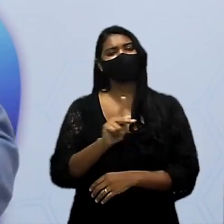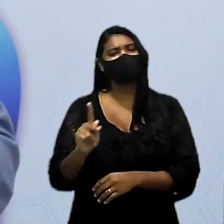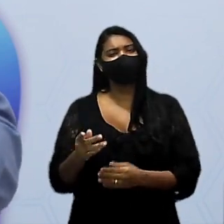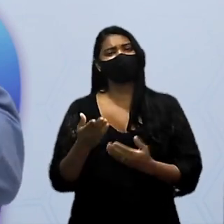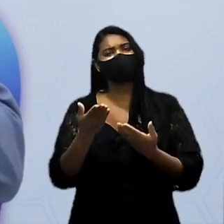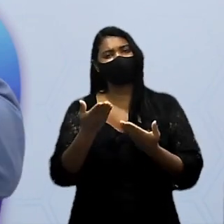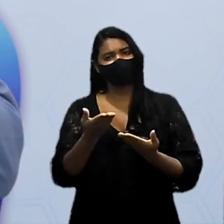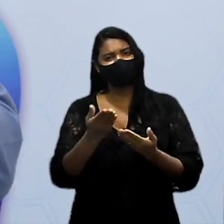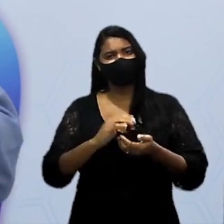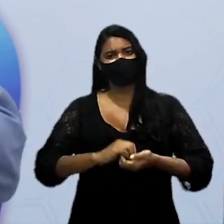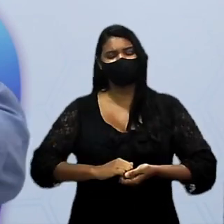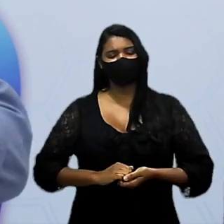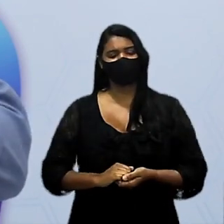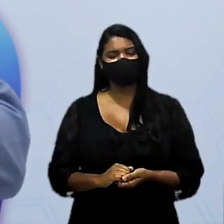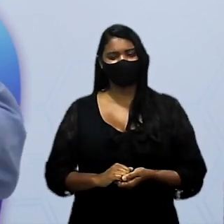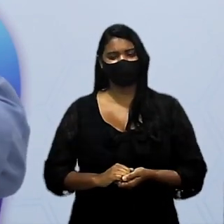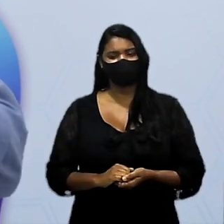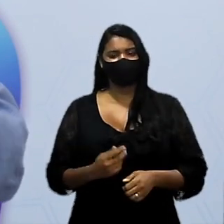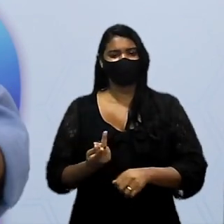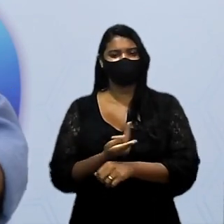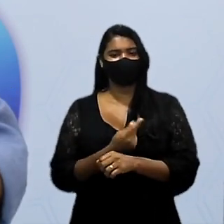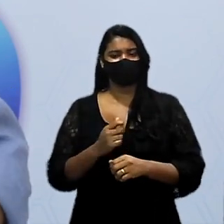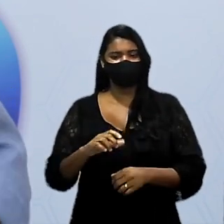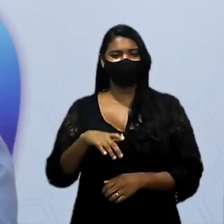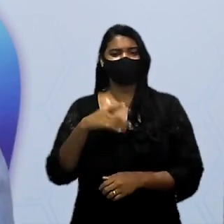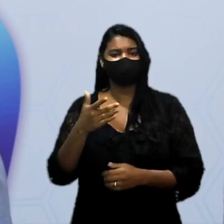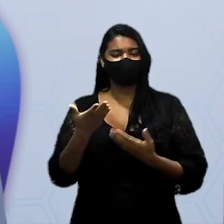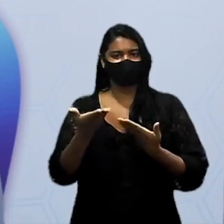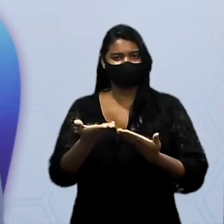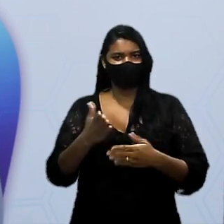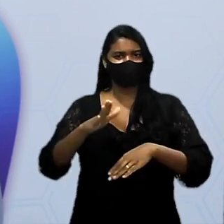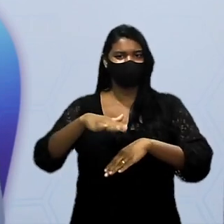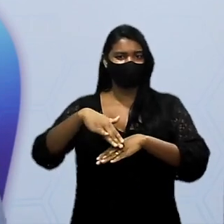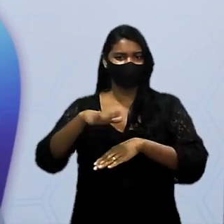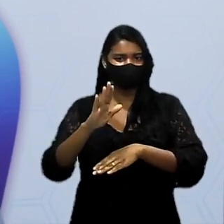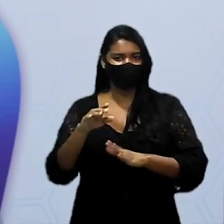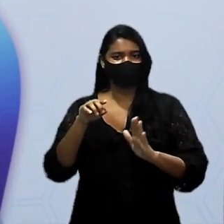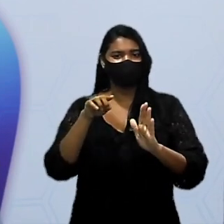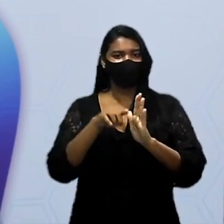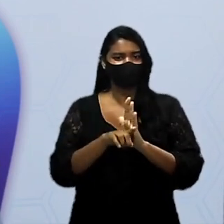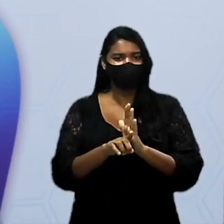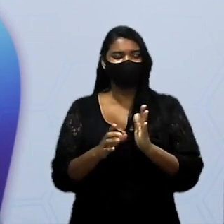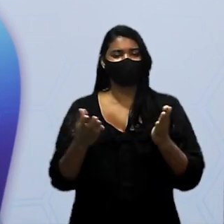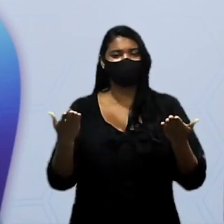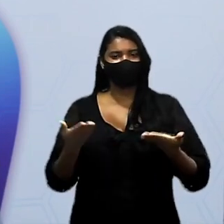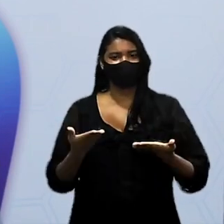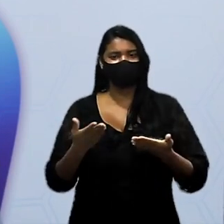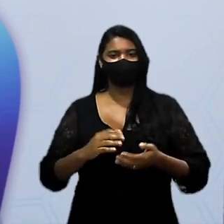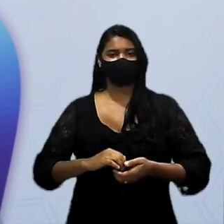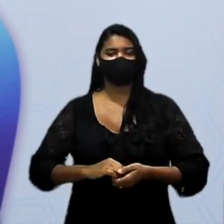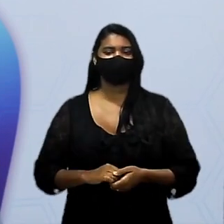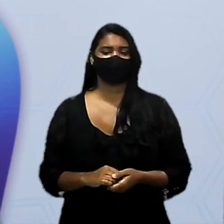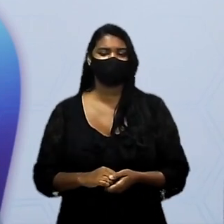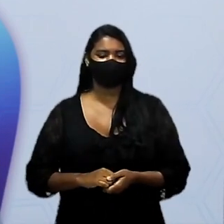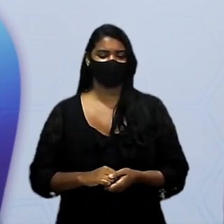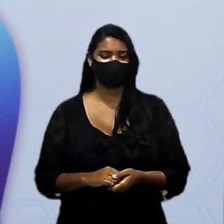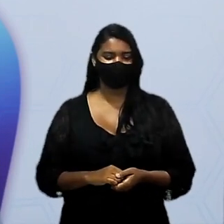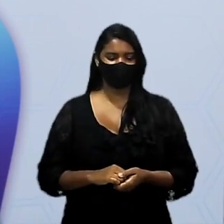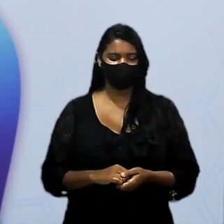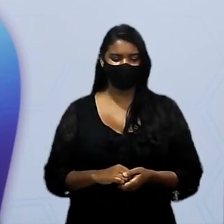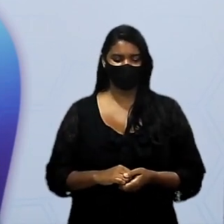professores, né? Procurem reforçar ainda mais aquelas questões que a gente vai trazer aqui para que